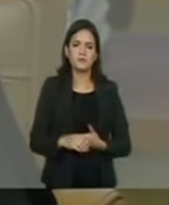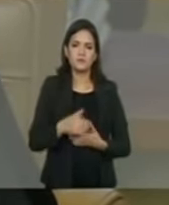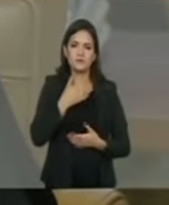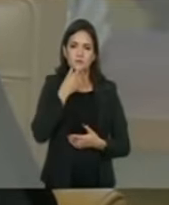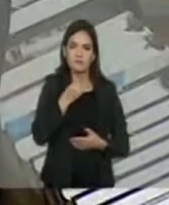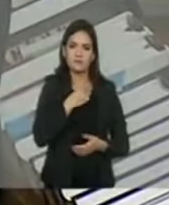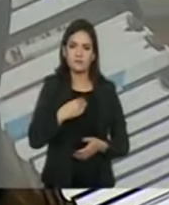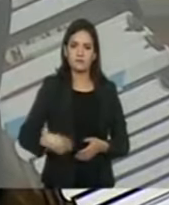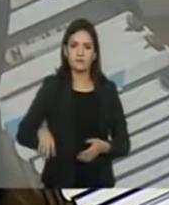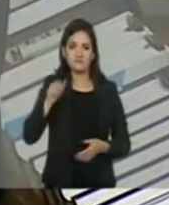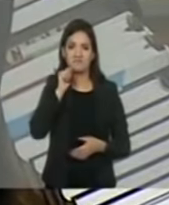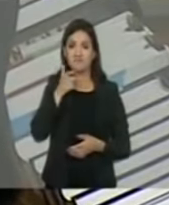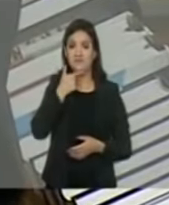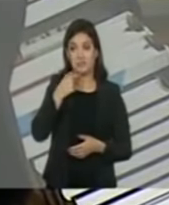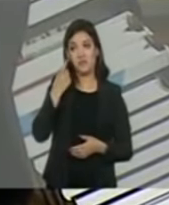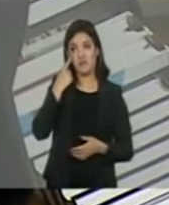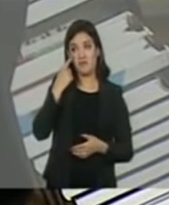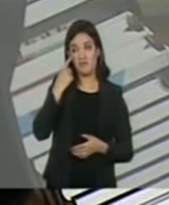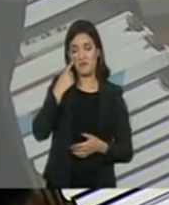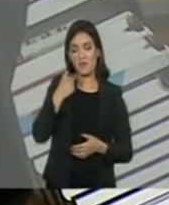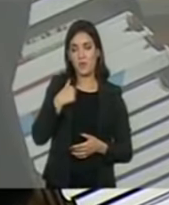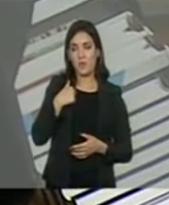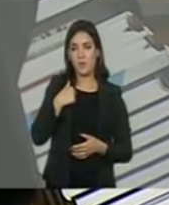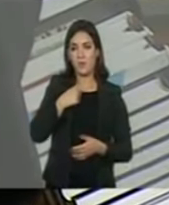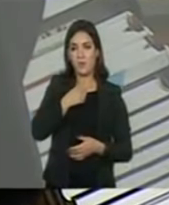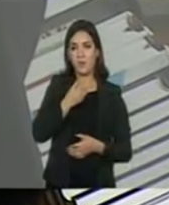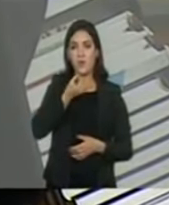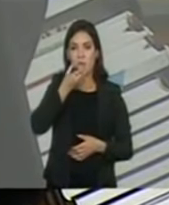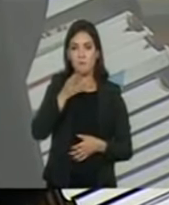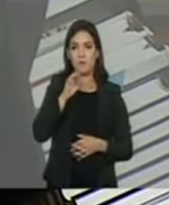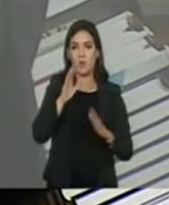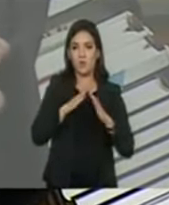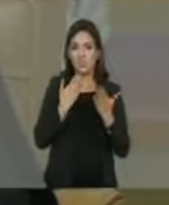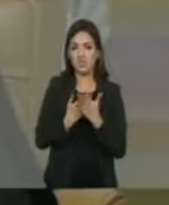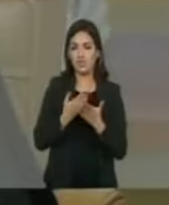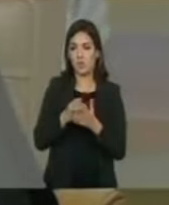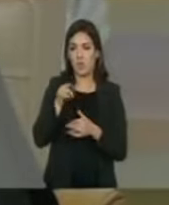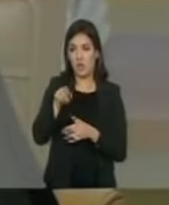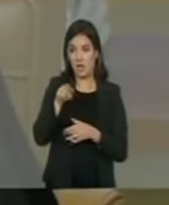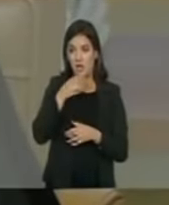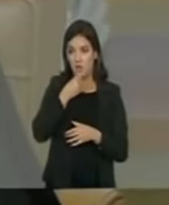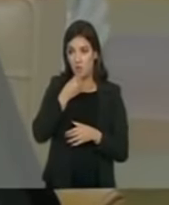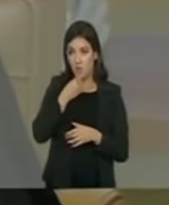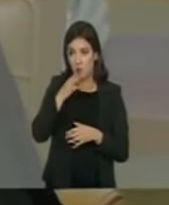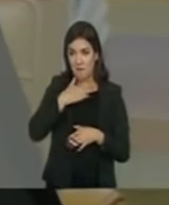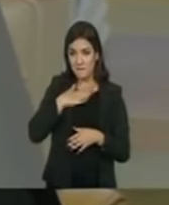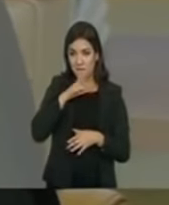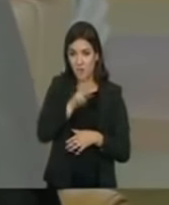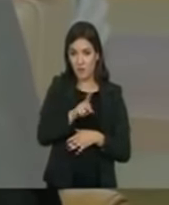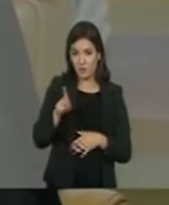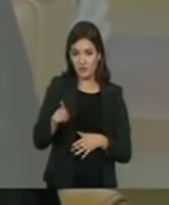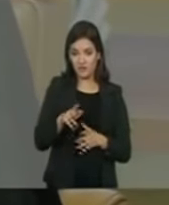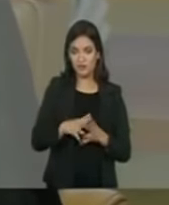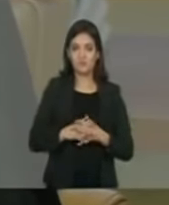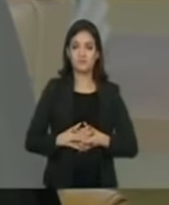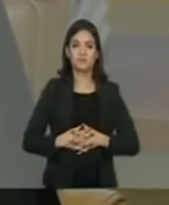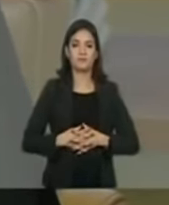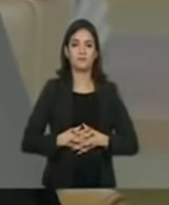boa escola foi meu professor da nacional de direito e mércio grande processo a lista